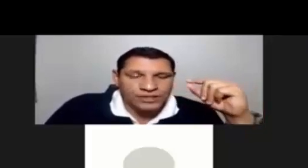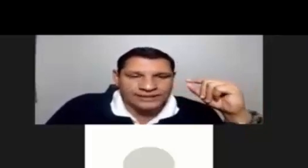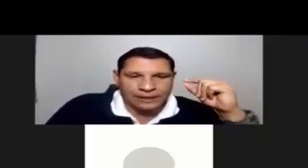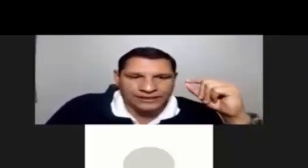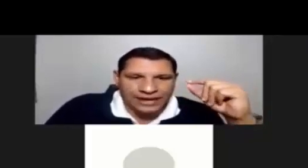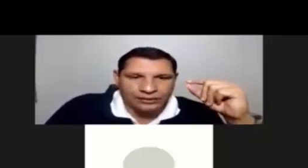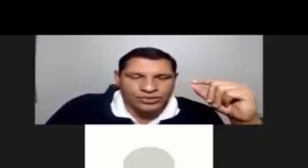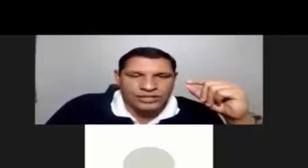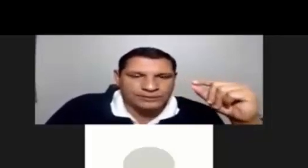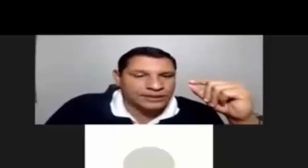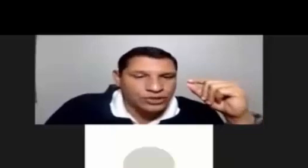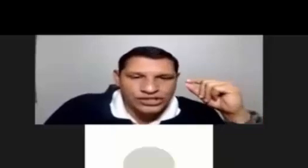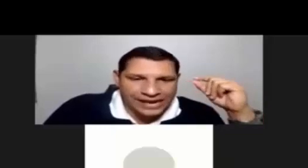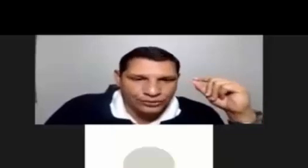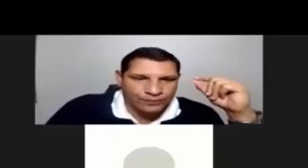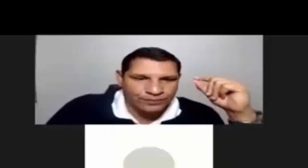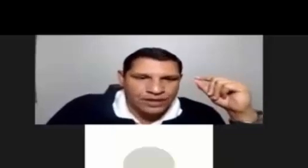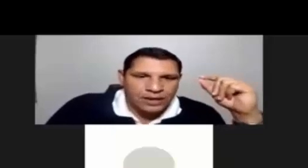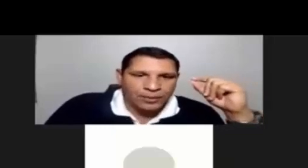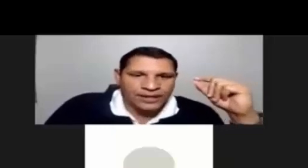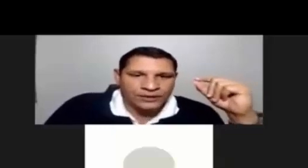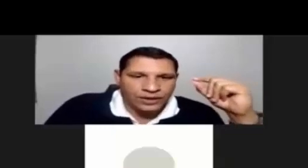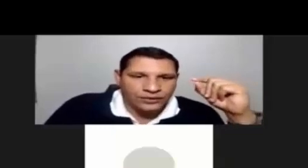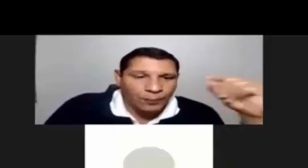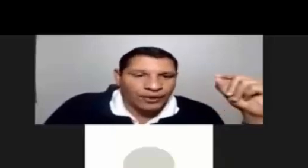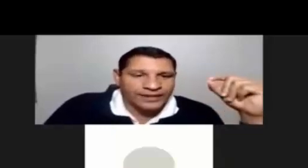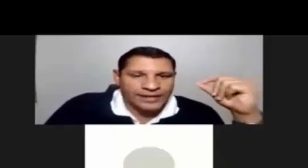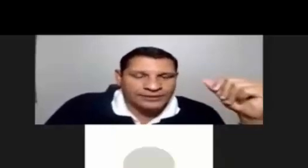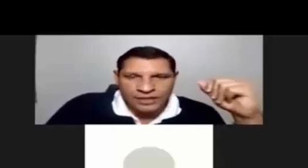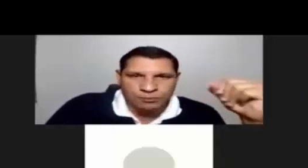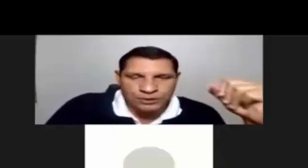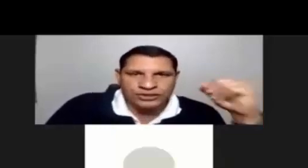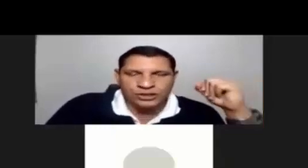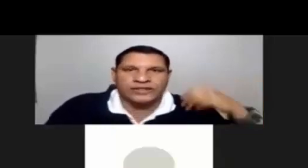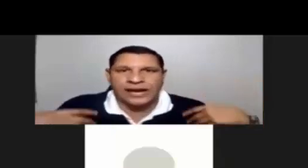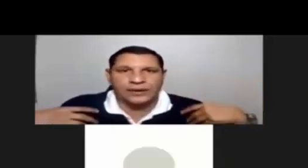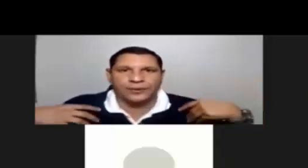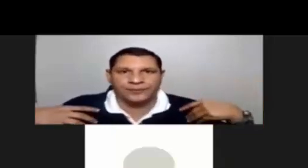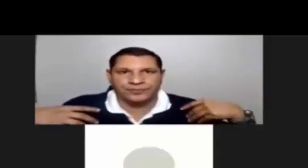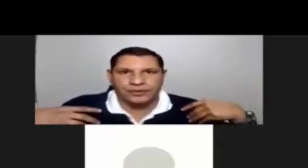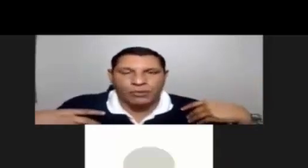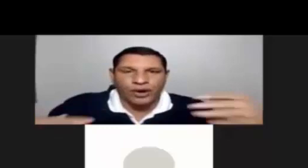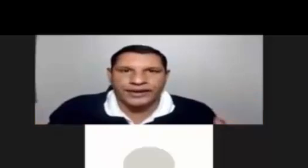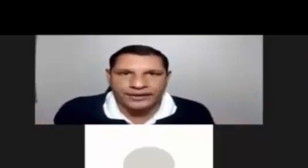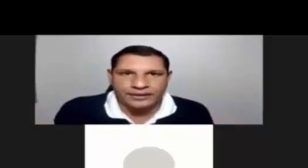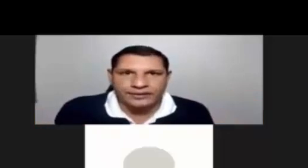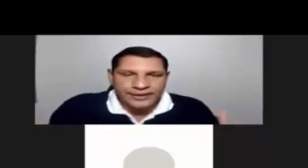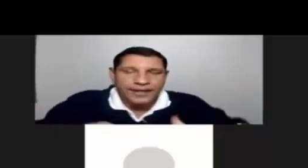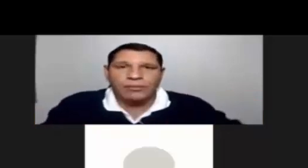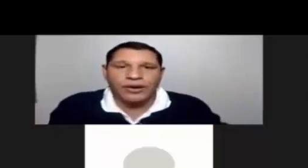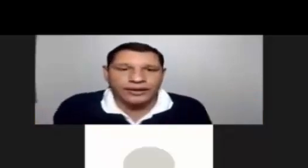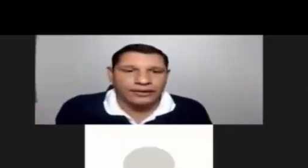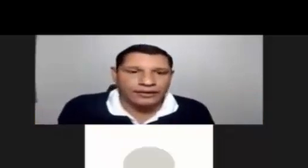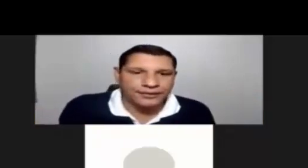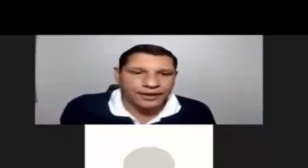estamos nesse tabernáculo os gememos angustiados não porque queremos ser despidos ou seja eu não quero morrer ninguém